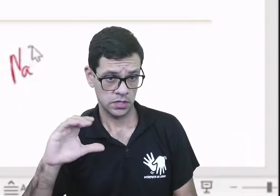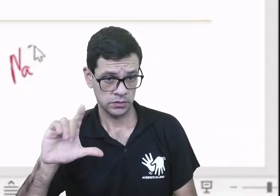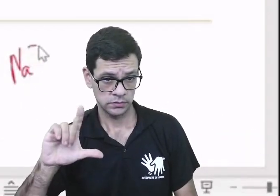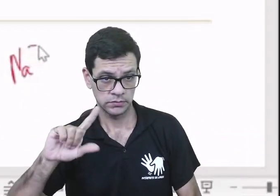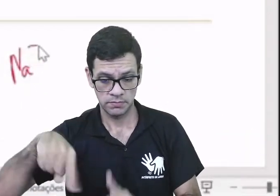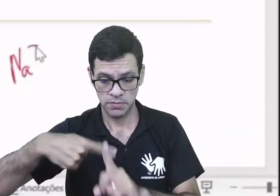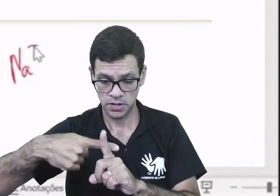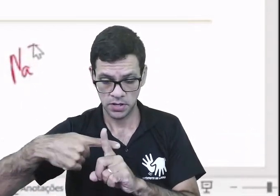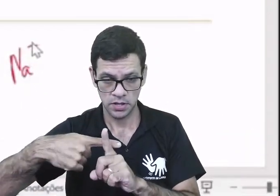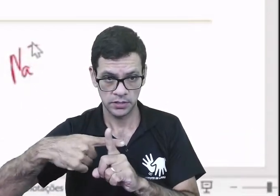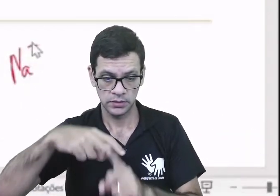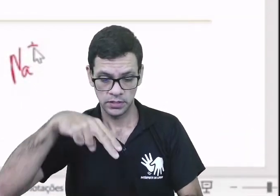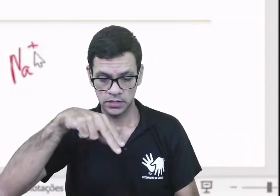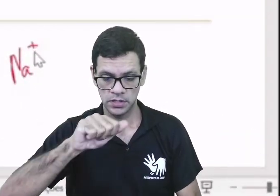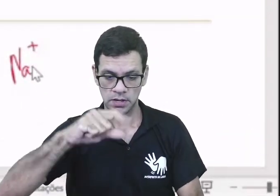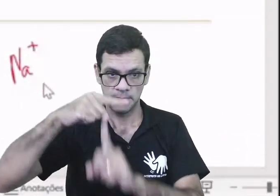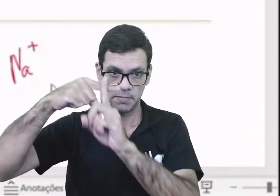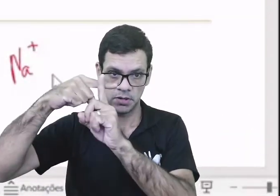mais